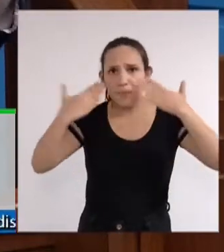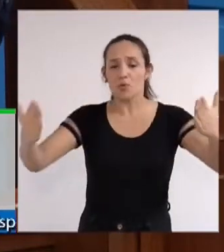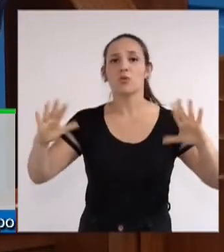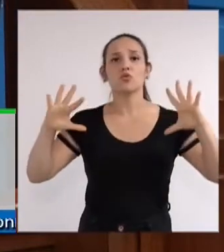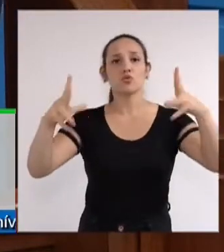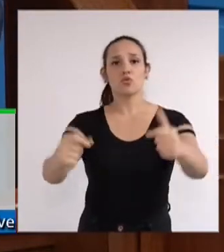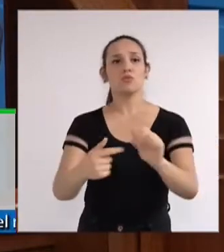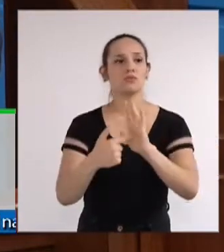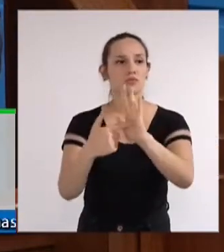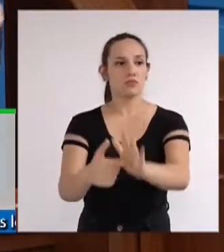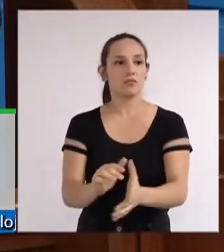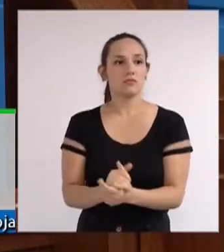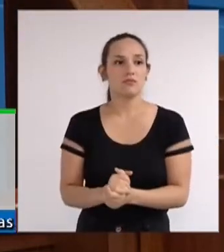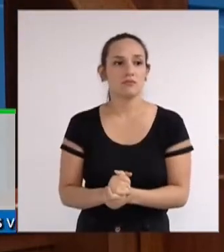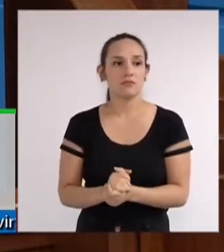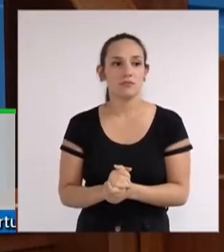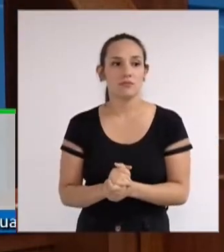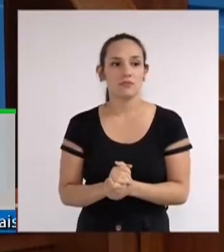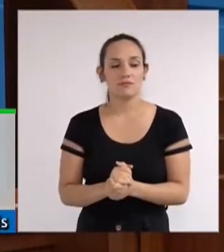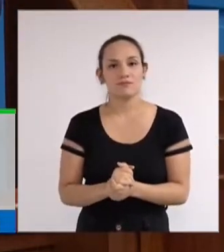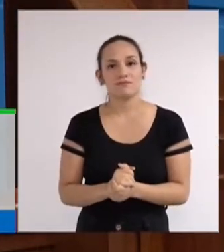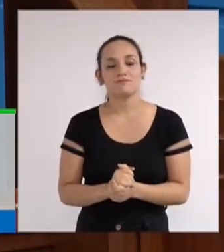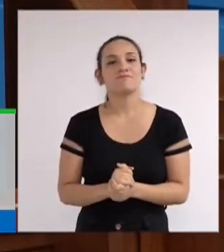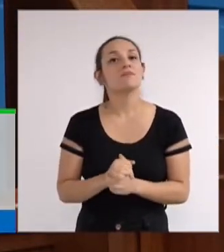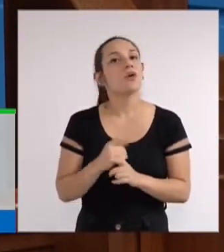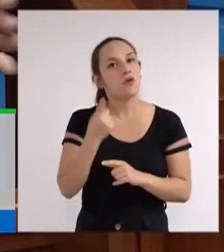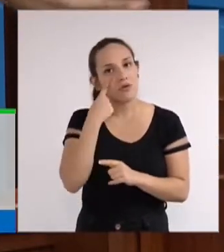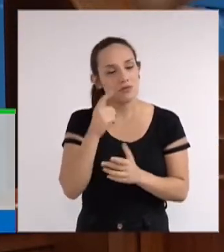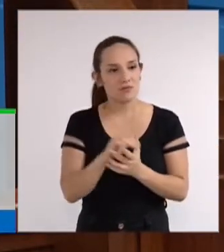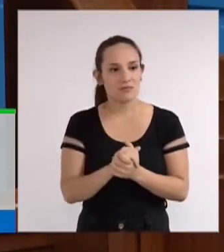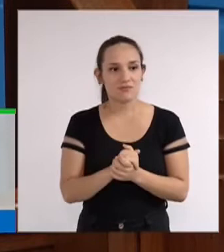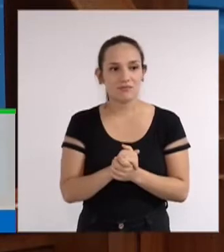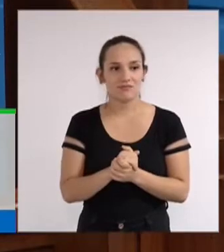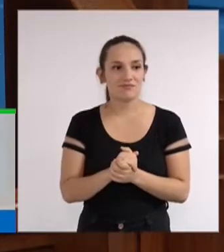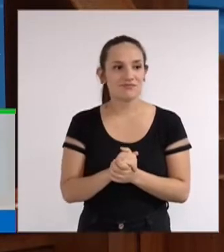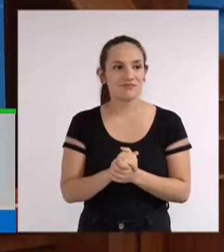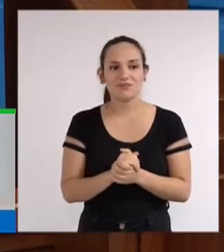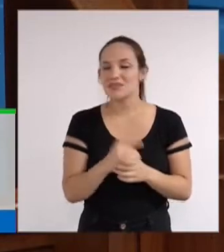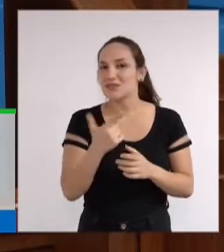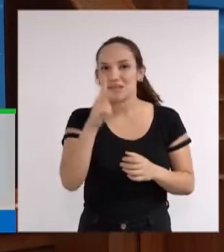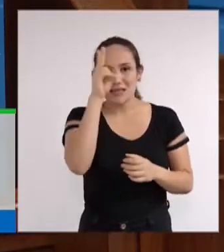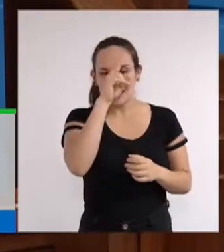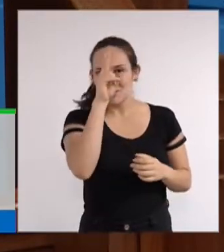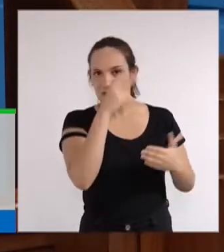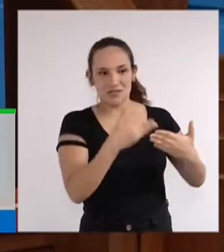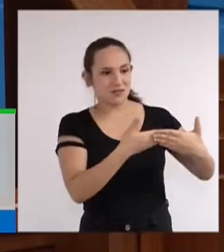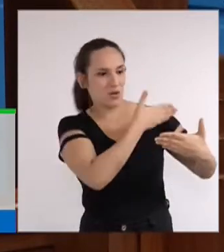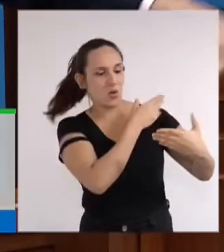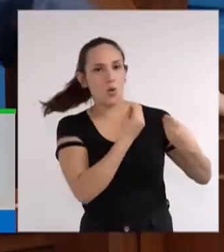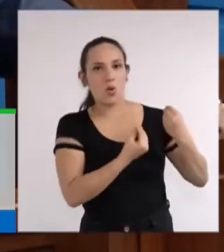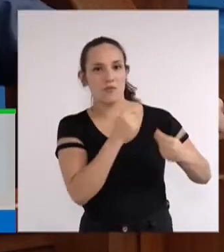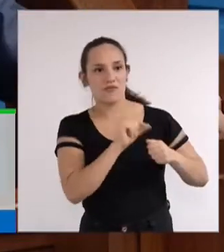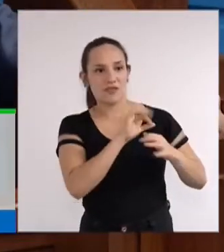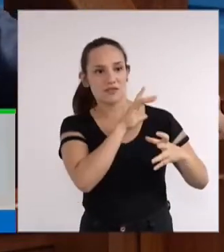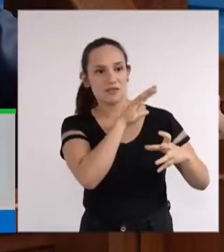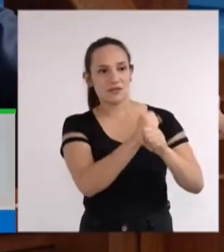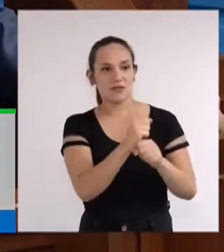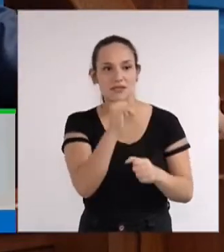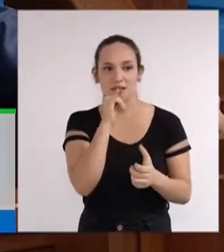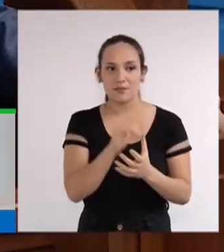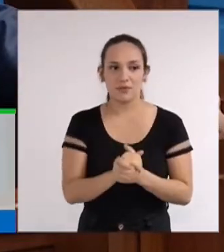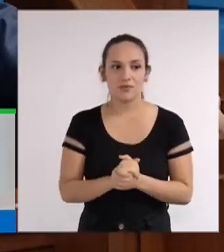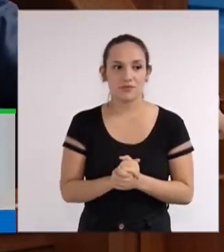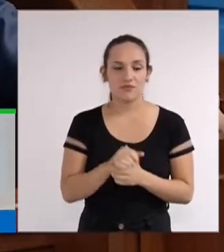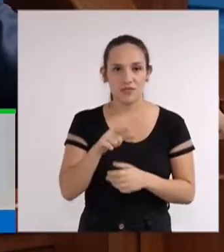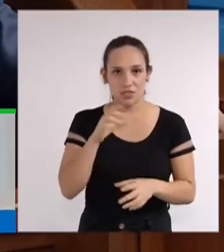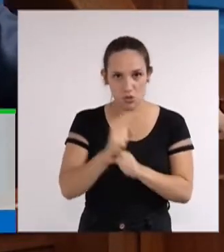senhores, já houve o escrutínio e pior, não há rastro do que foi feito. É como numa calculadora,